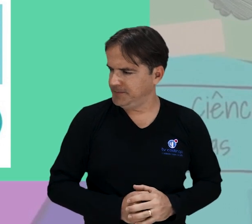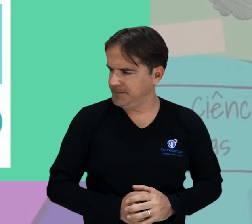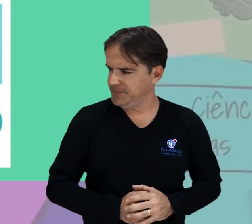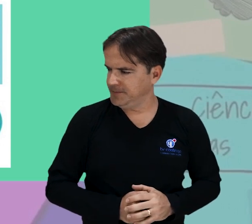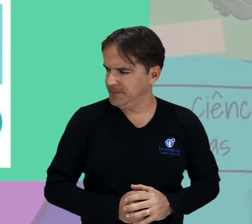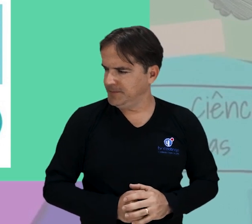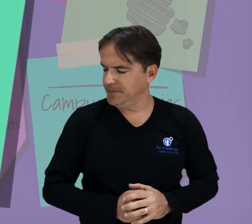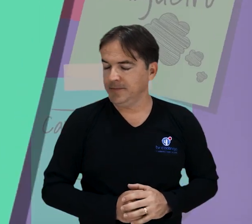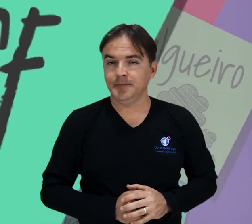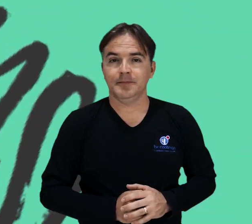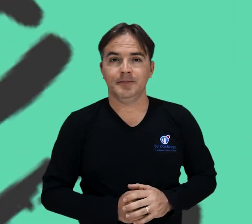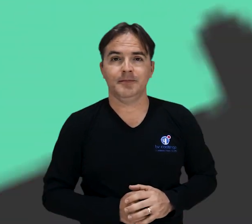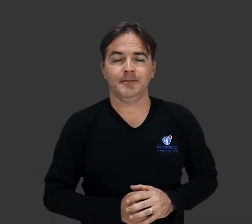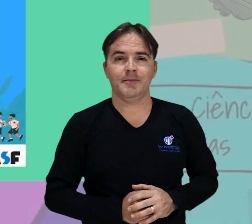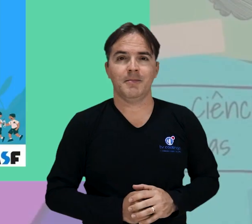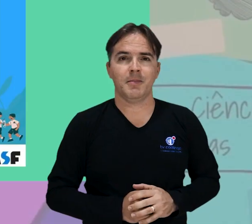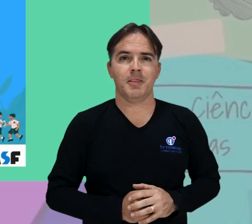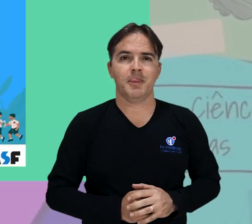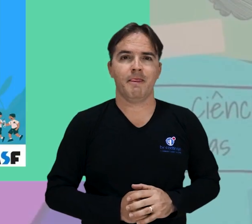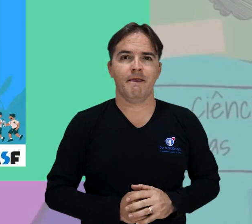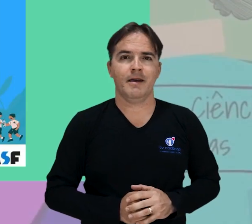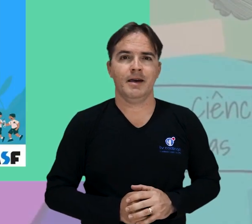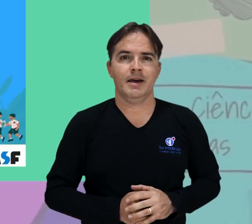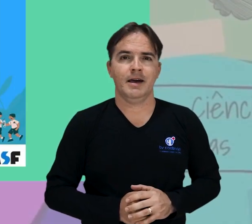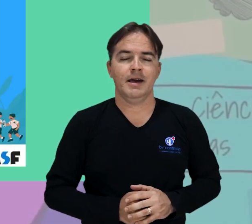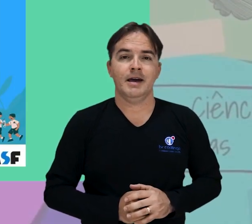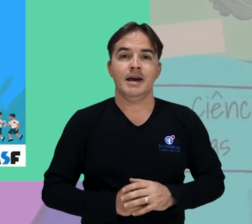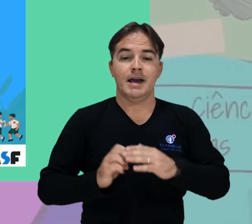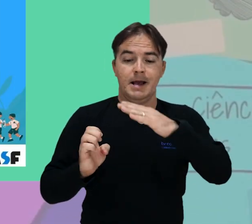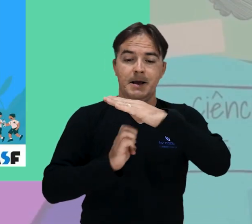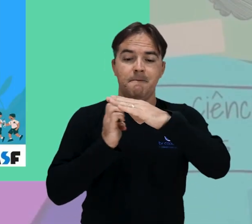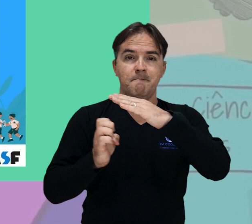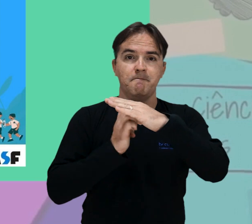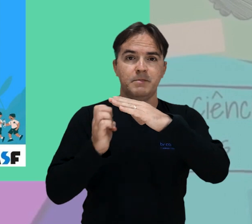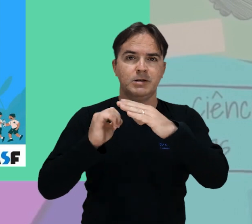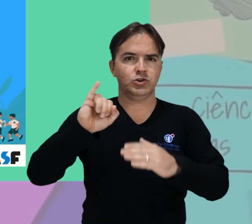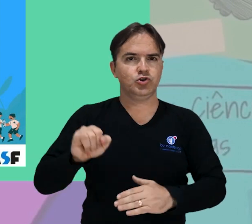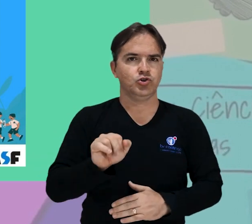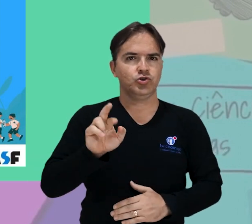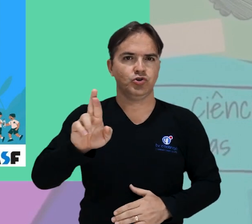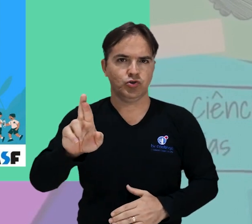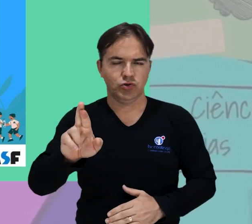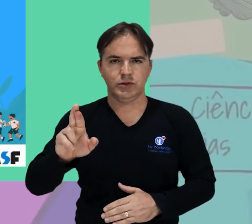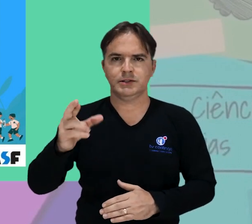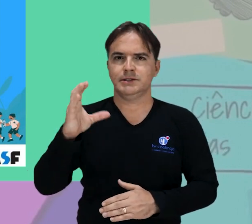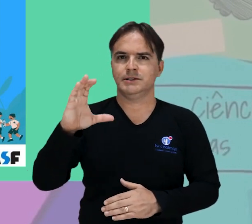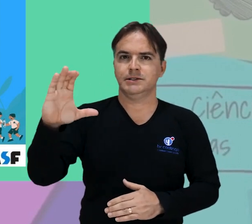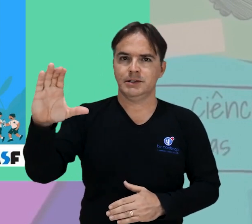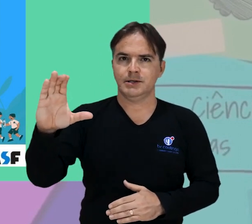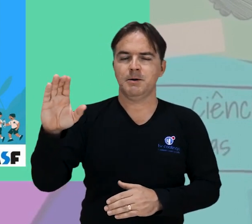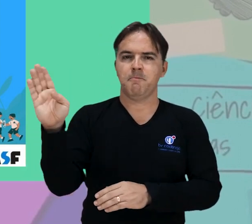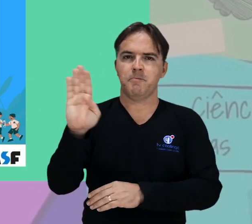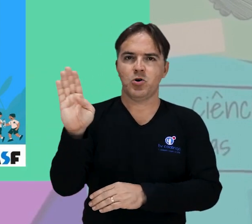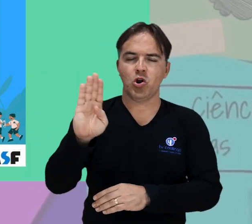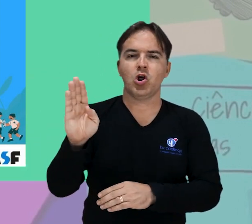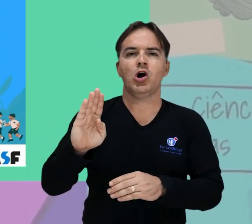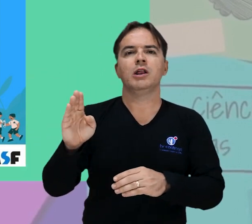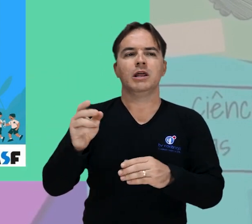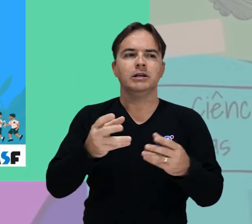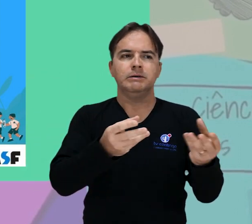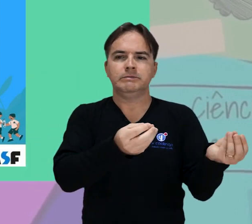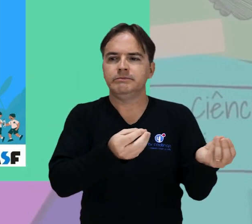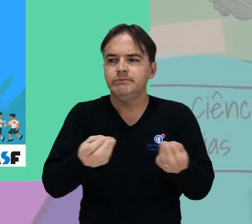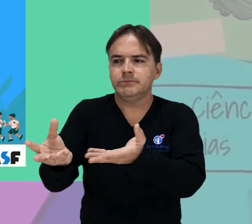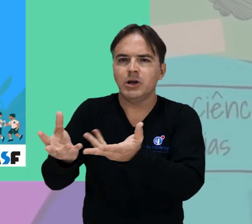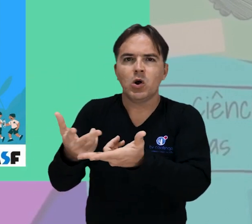99128-9898 a empresa júnior de ciências biológicas da univasf está recebendo doações de